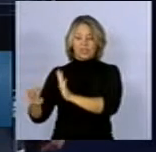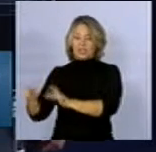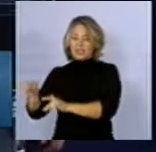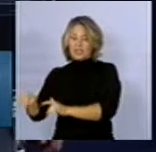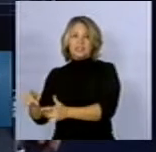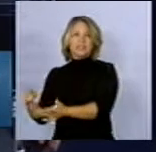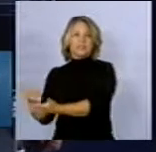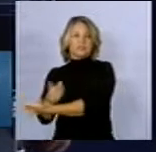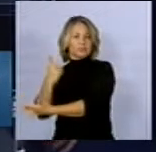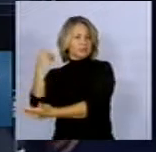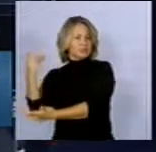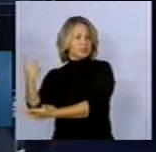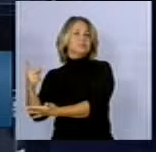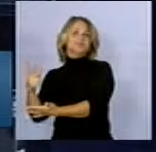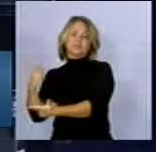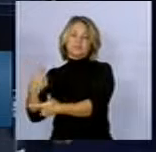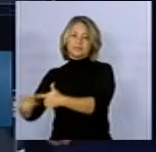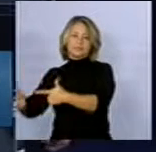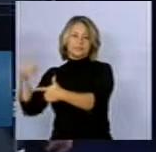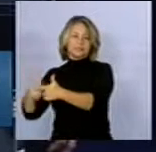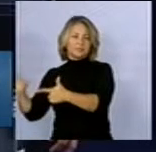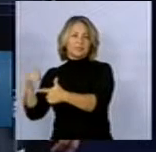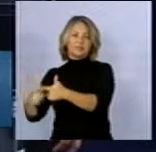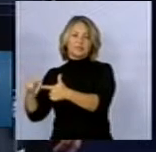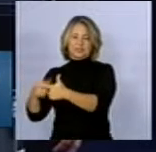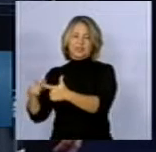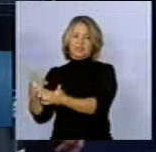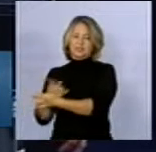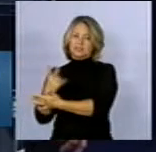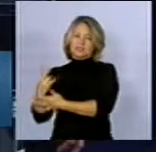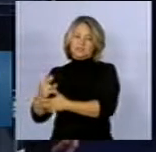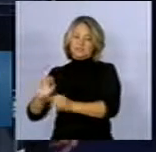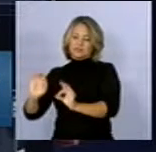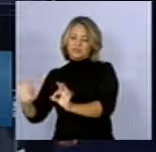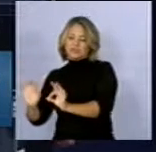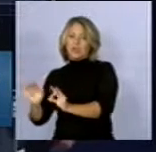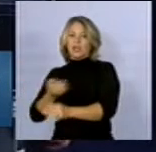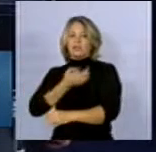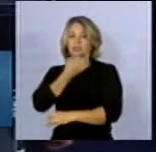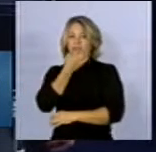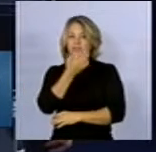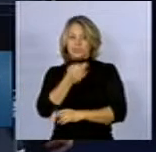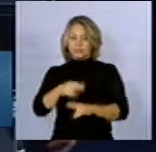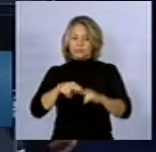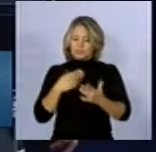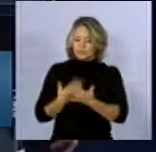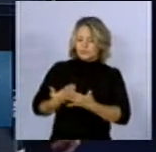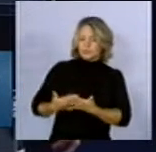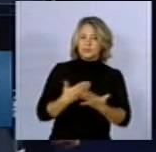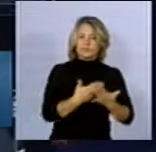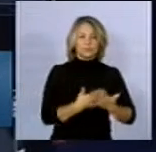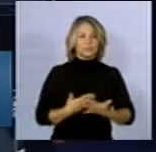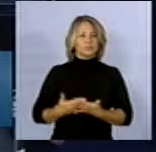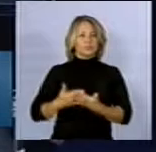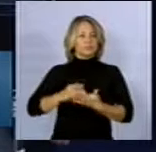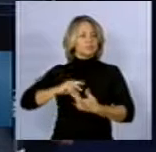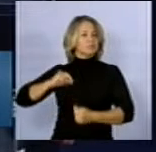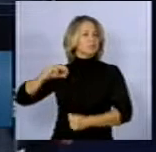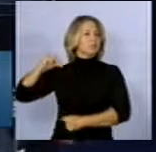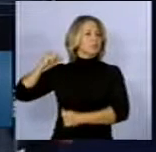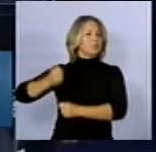são hipotéticos. Eles foram sugeridos por estudos epidemiológicos